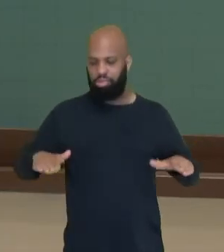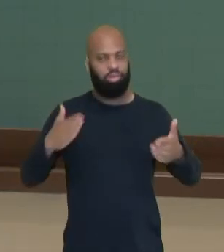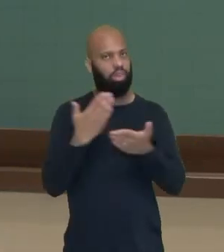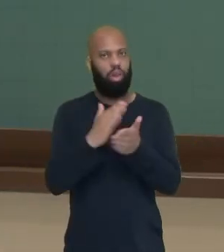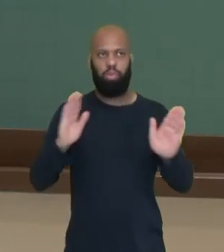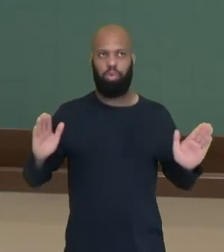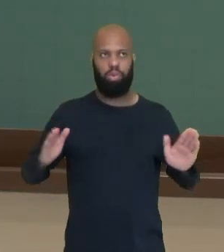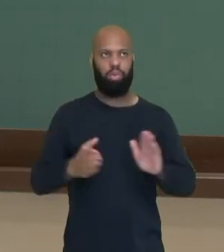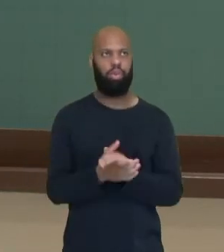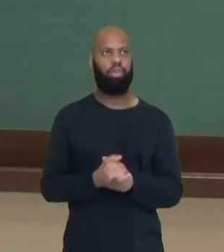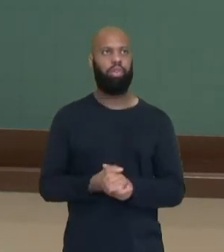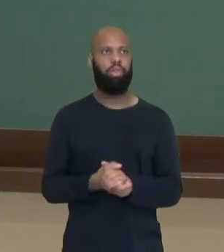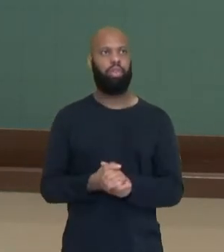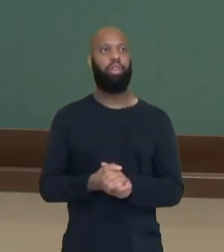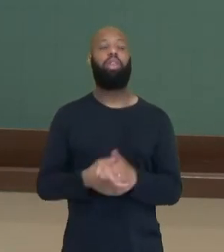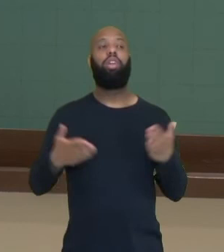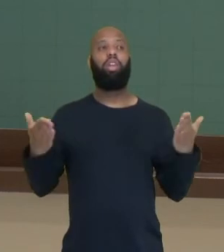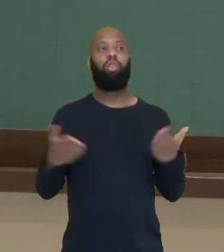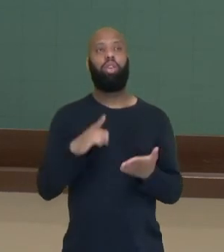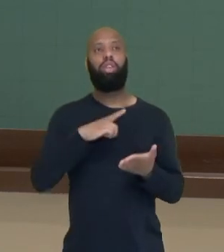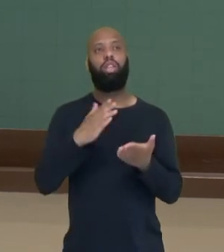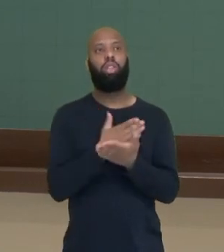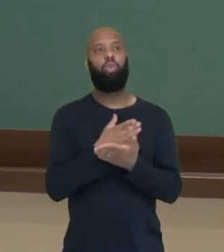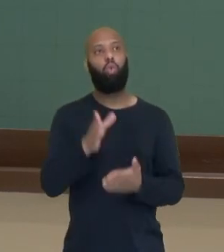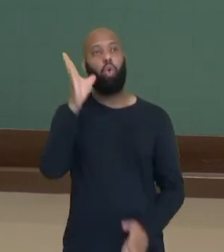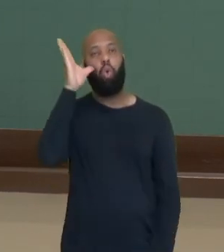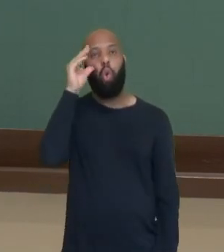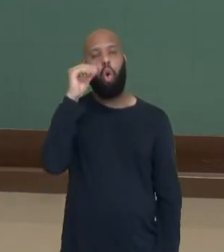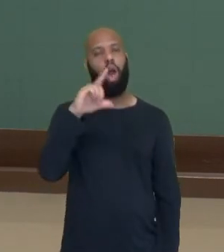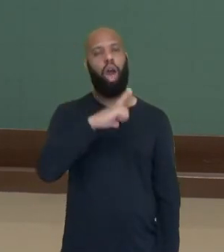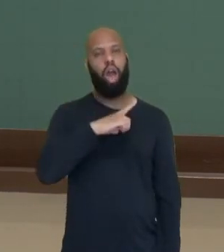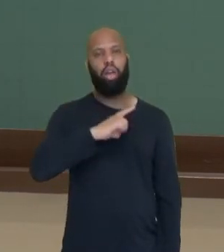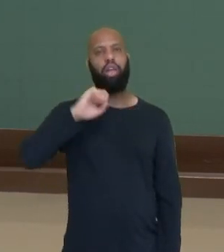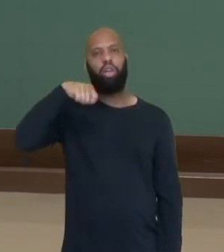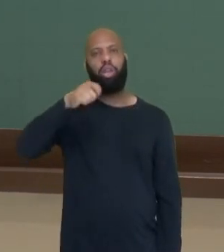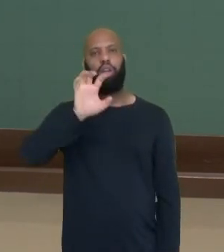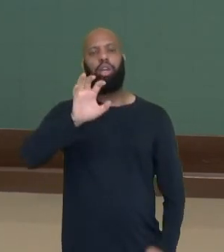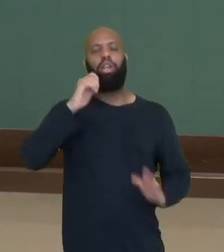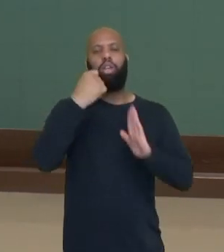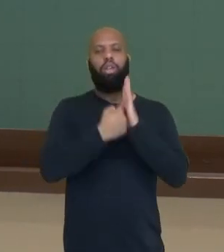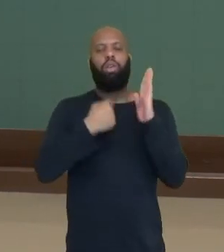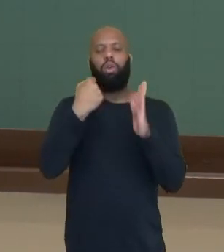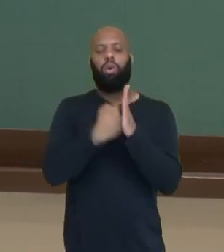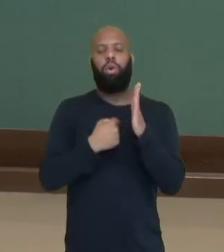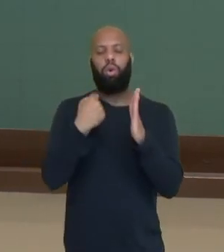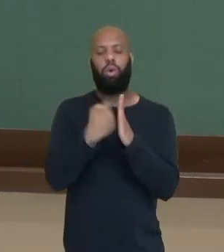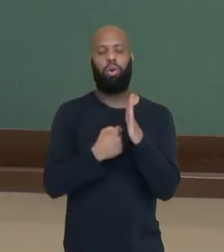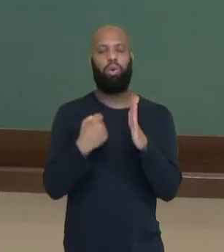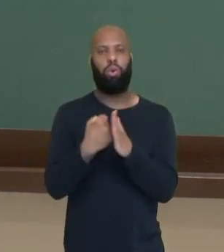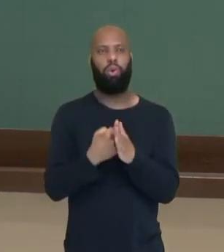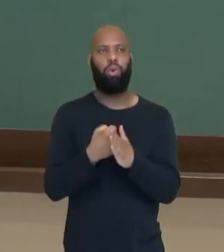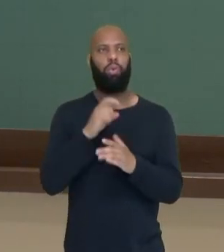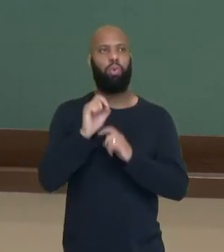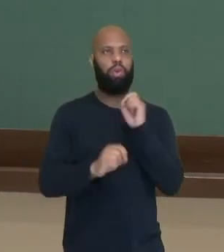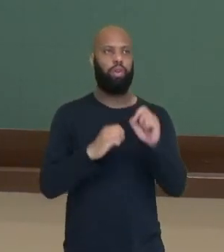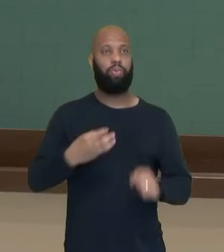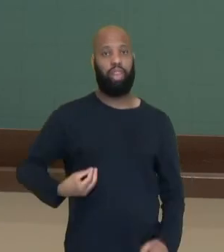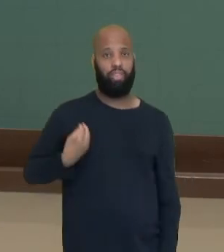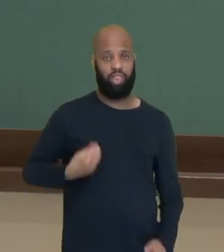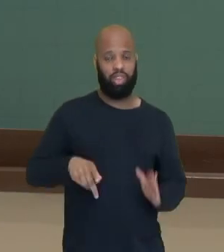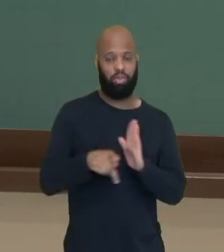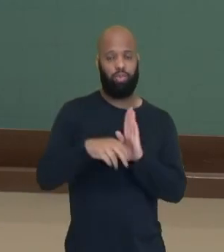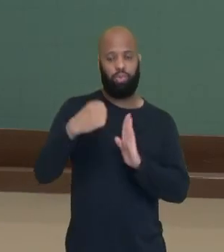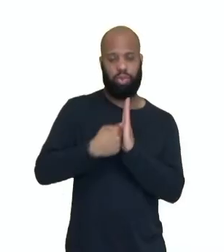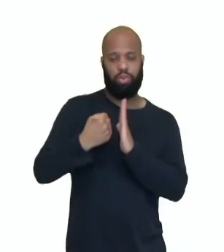encerrada. E nós temos mais algumas curiosidades relacionadas ao sumô. A vida de um lutador profissional